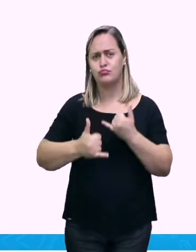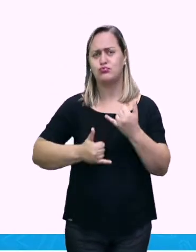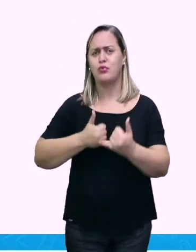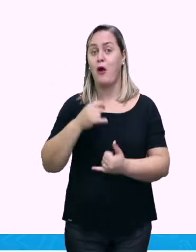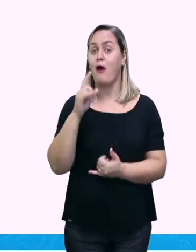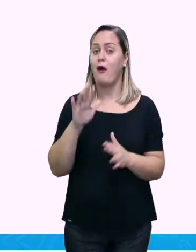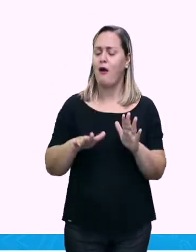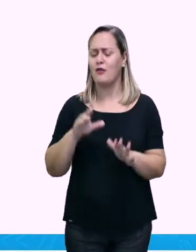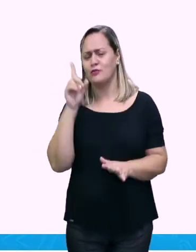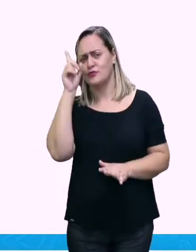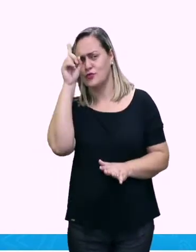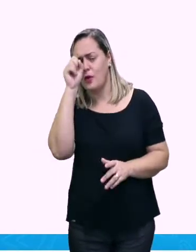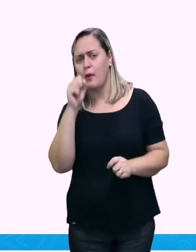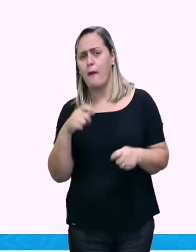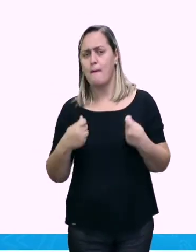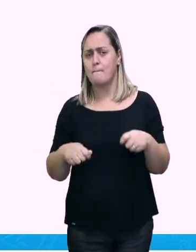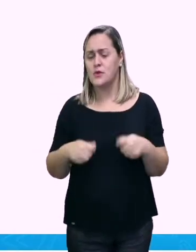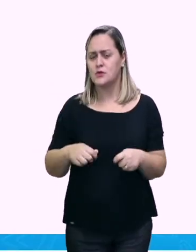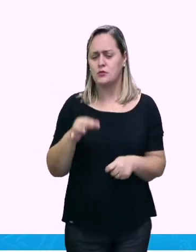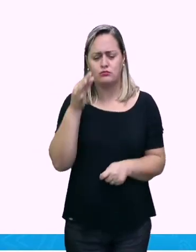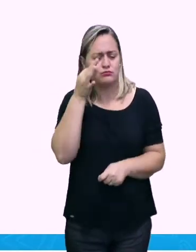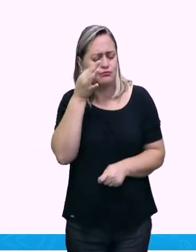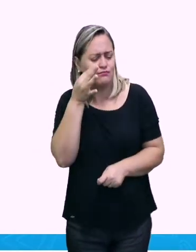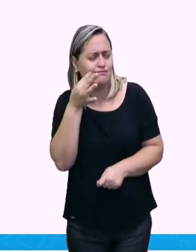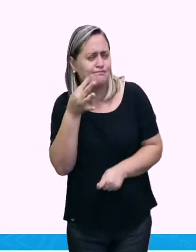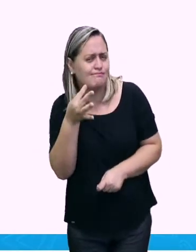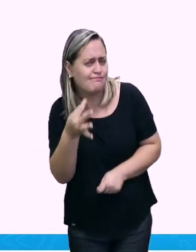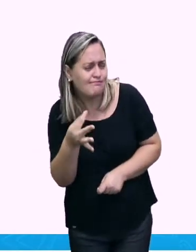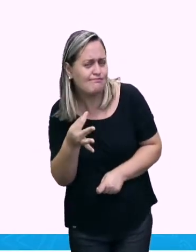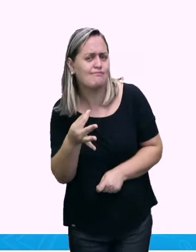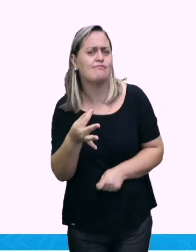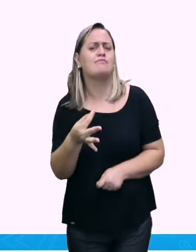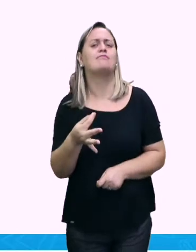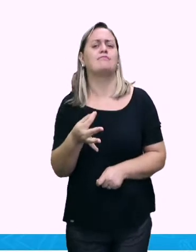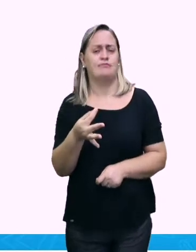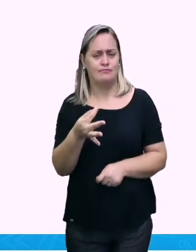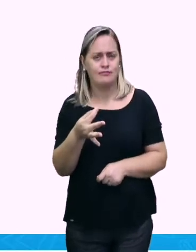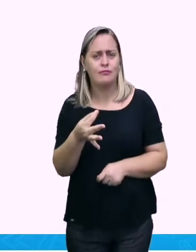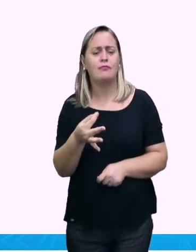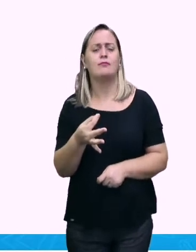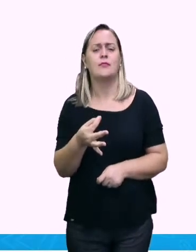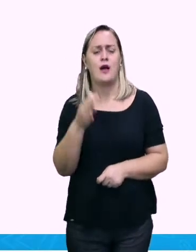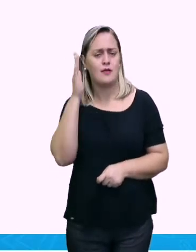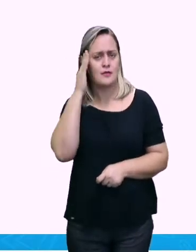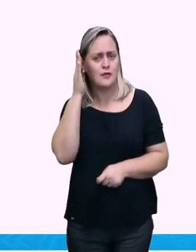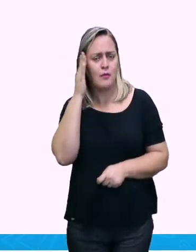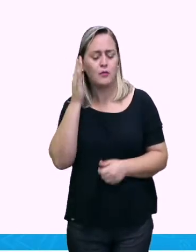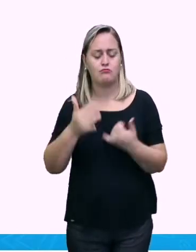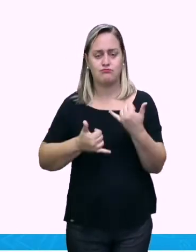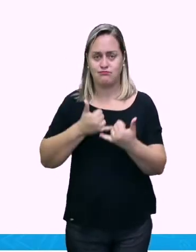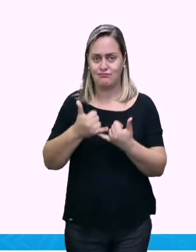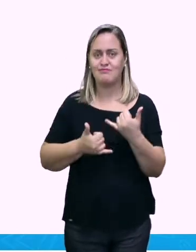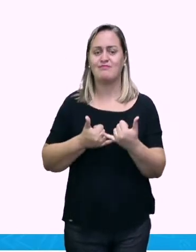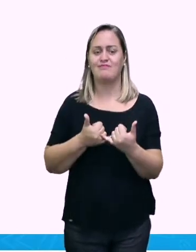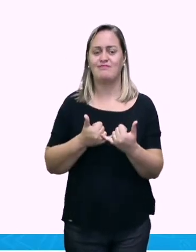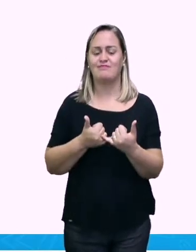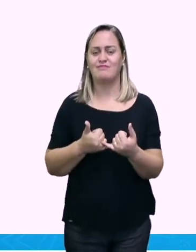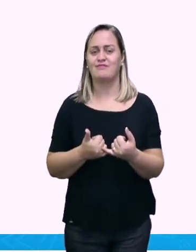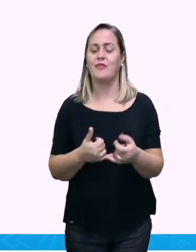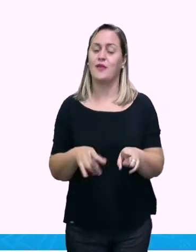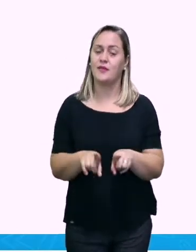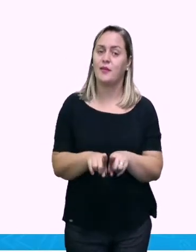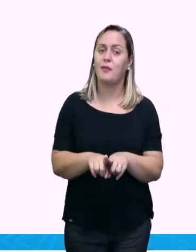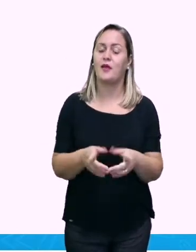desafiador, que você tem que ter uma concentração bem assim, ligada mesmo, é muito bom. E claro, né,